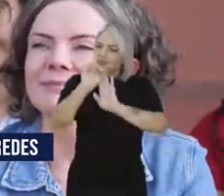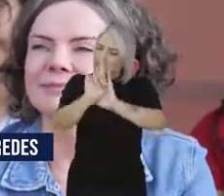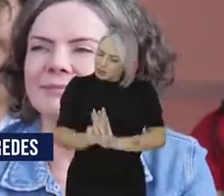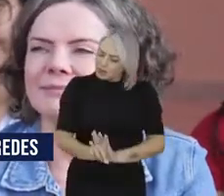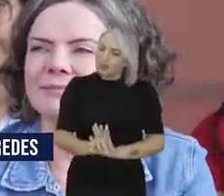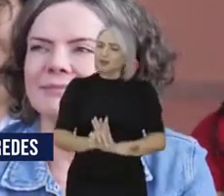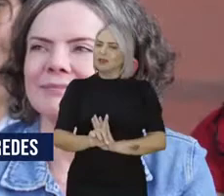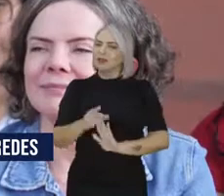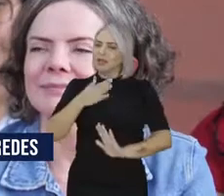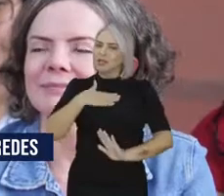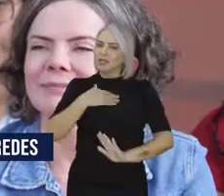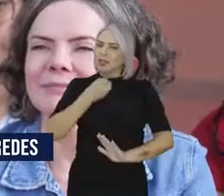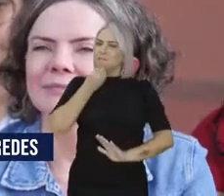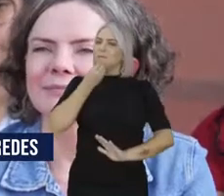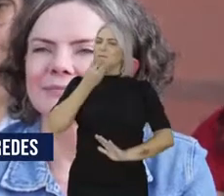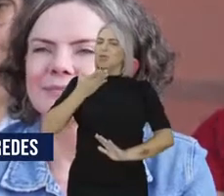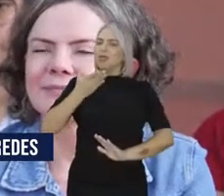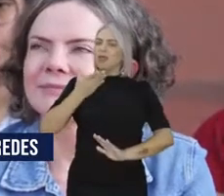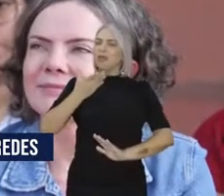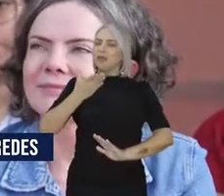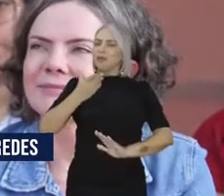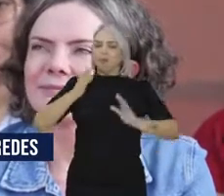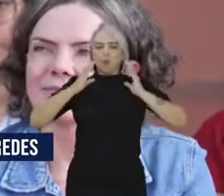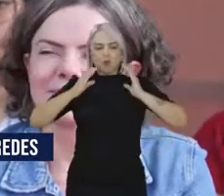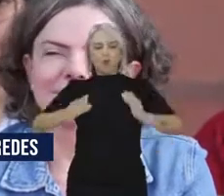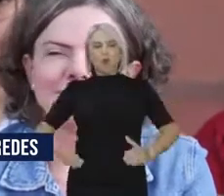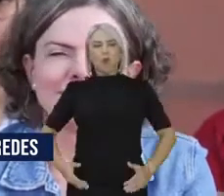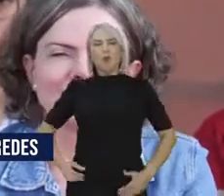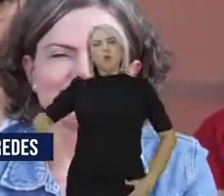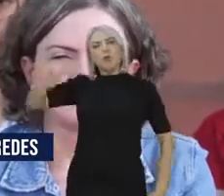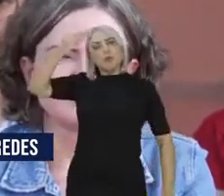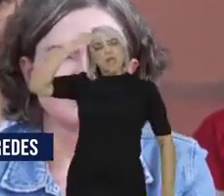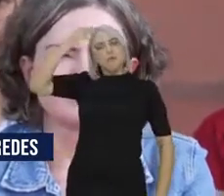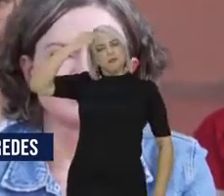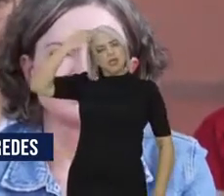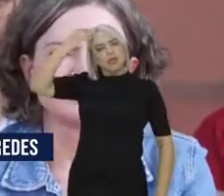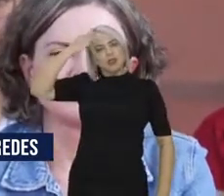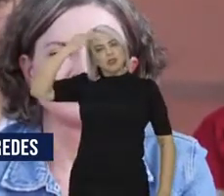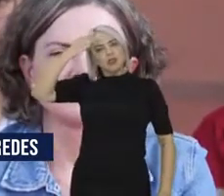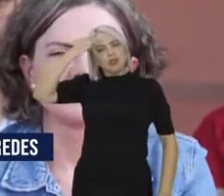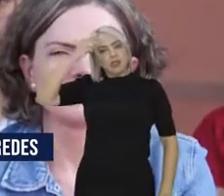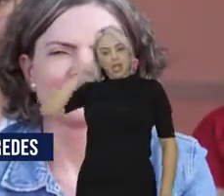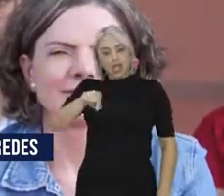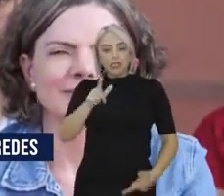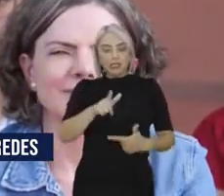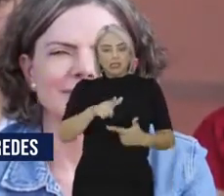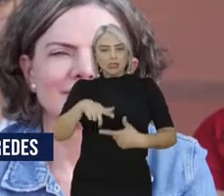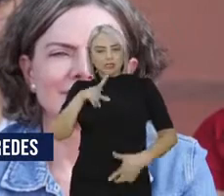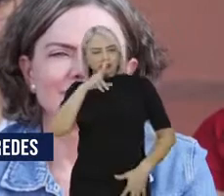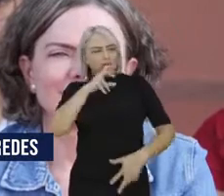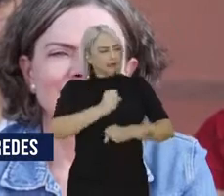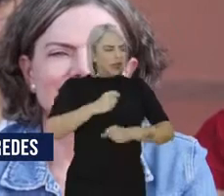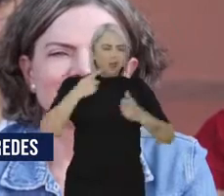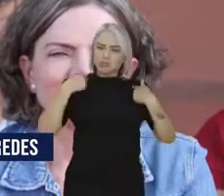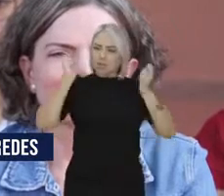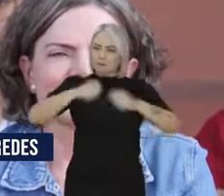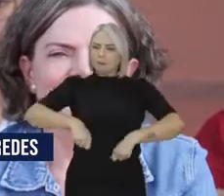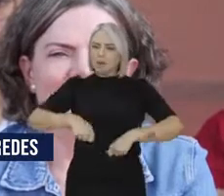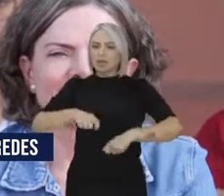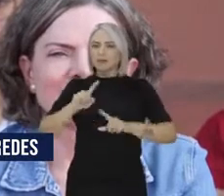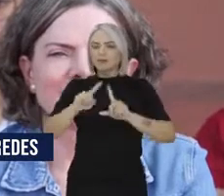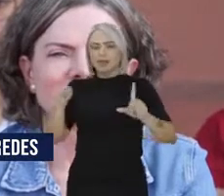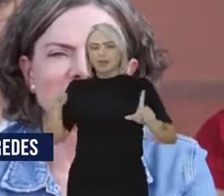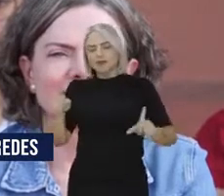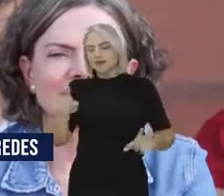tanto fisicamente, que é um problema que a gente também tem, mas também mentalmente. Todo mundo aqui é forte, todo mundo aqui é capaz, mas, obviamente, todo